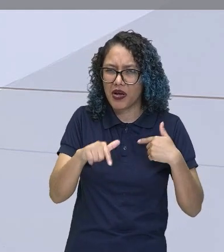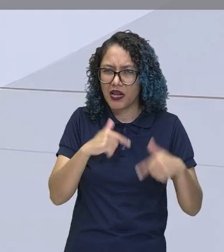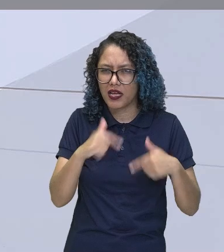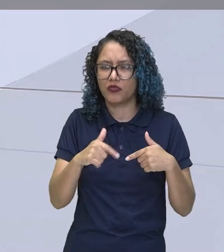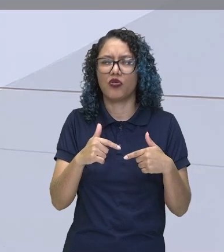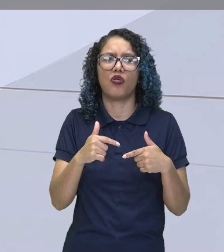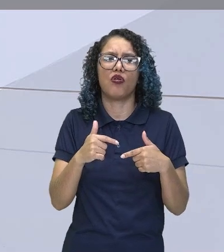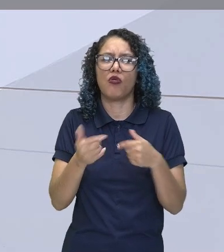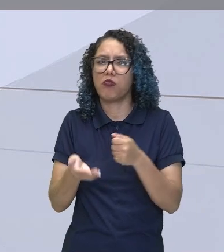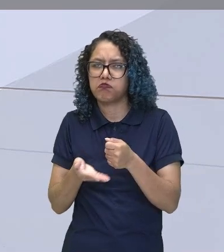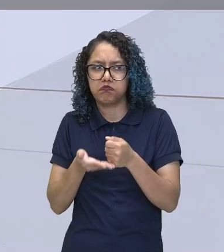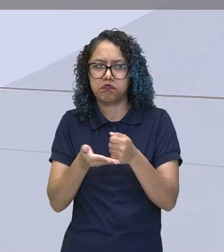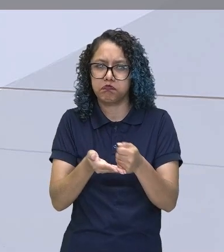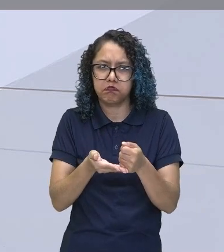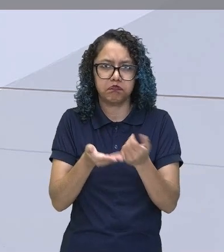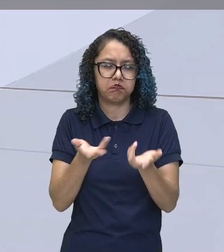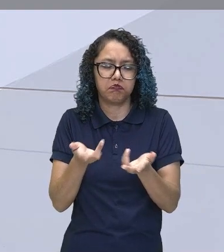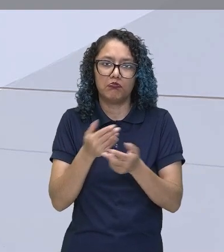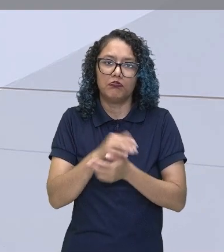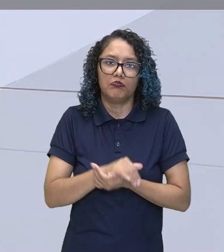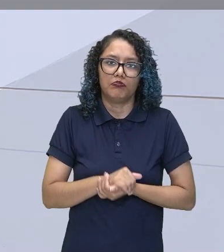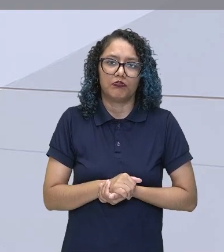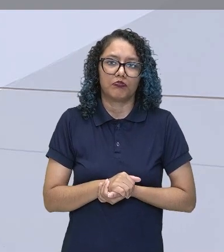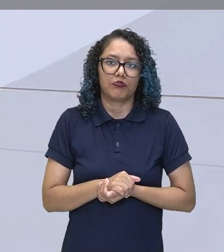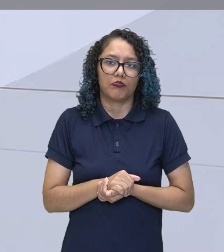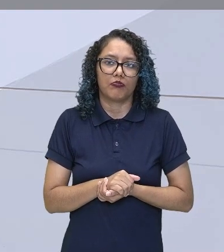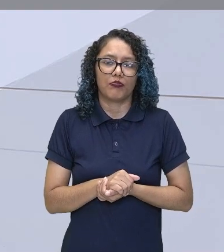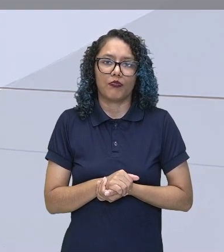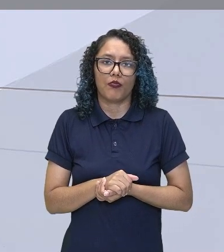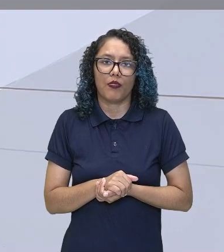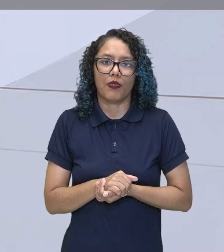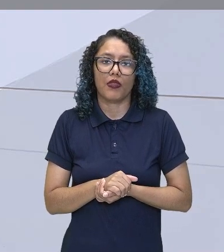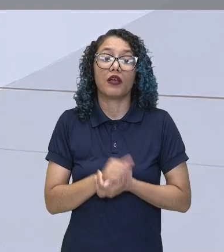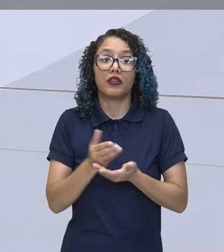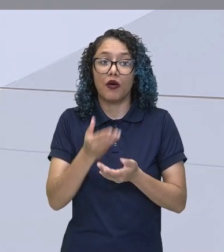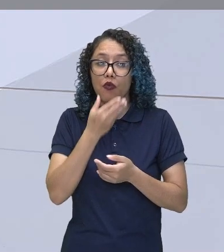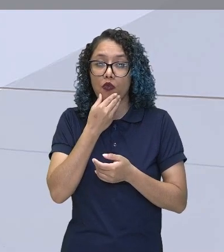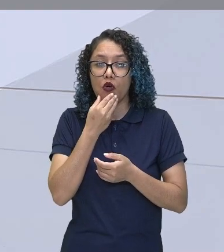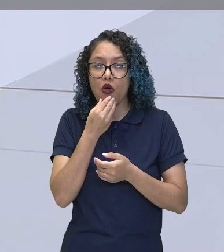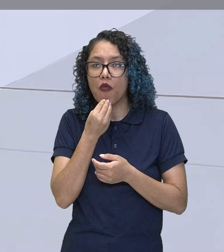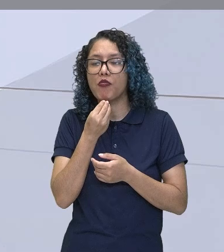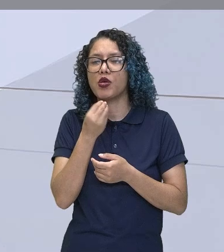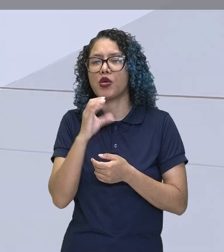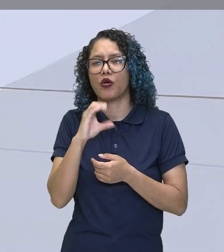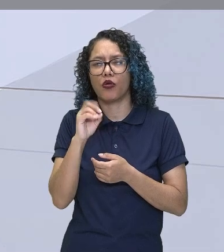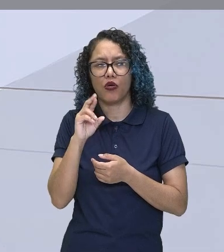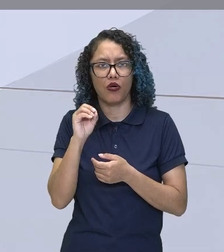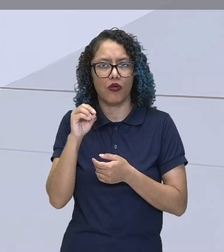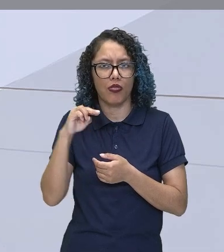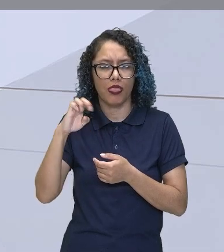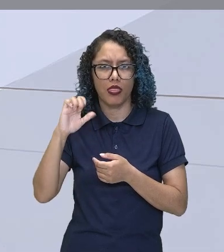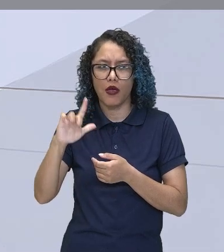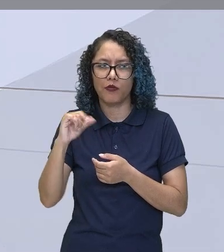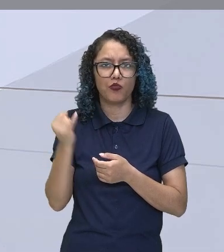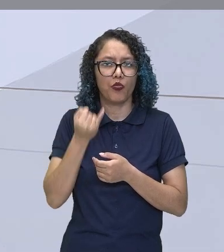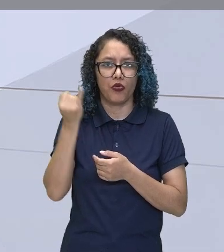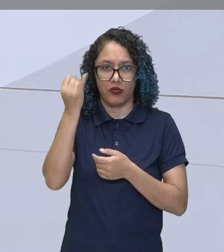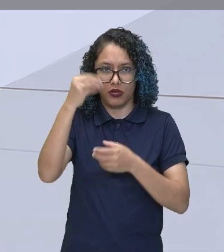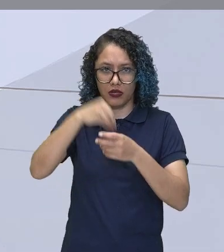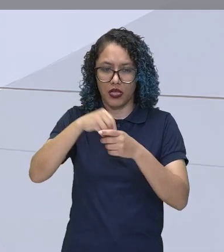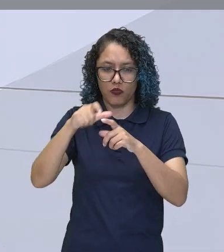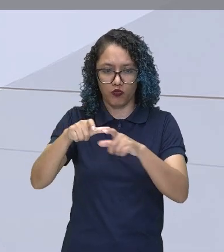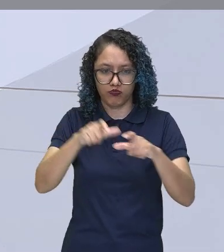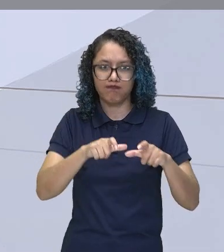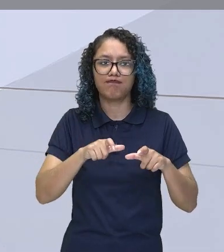ali. Muito bem. E esse coronel ele era um elemento político importante na região, né?